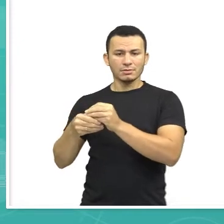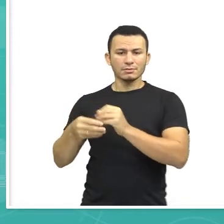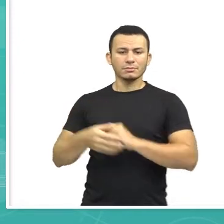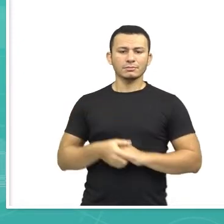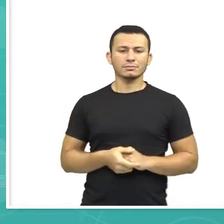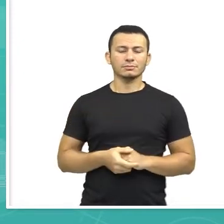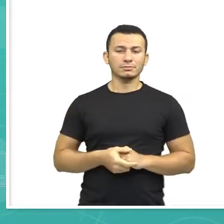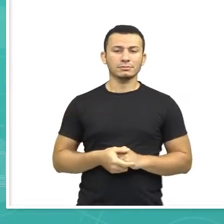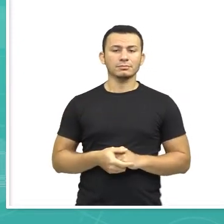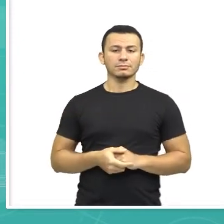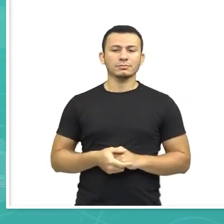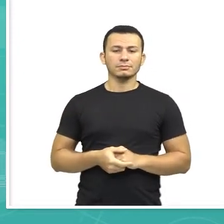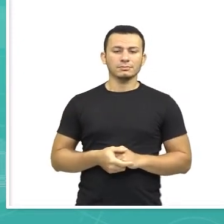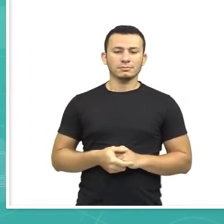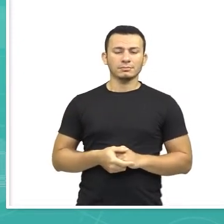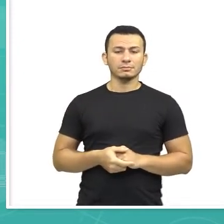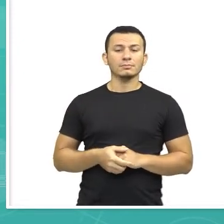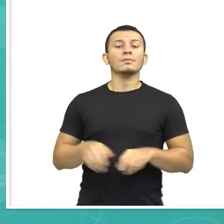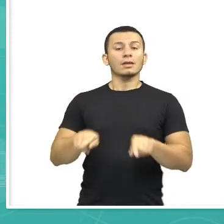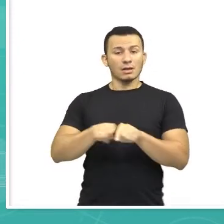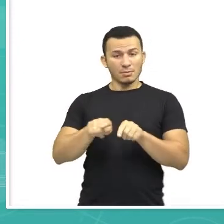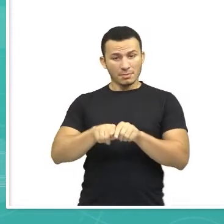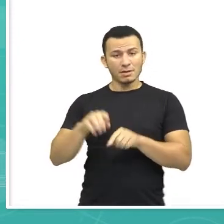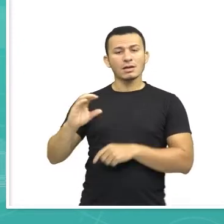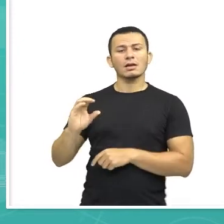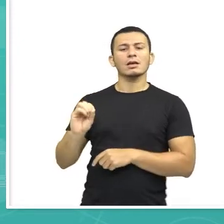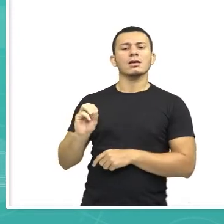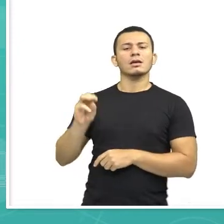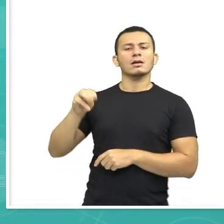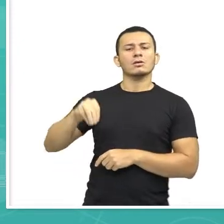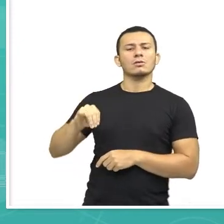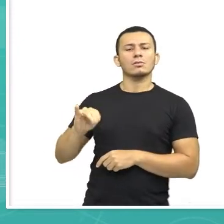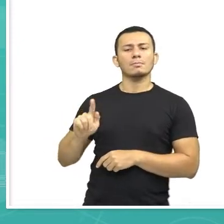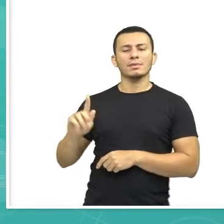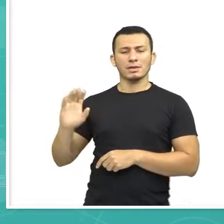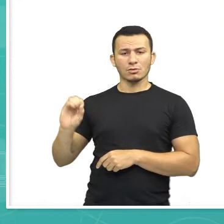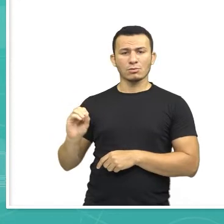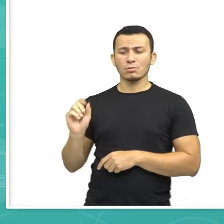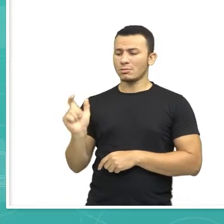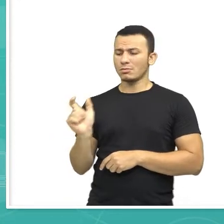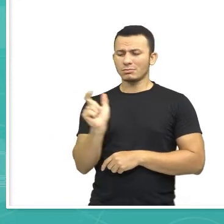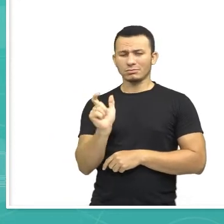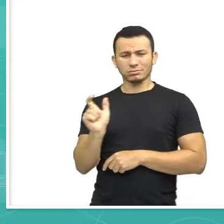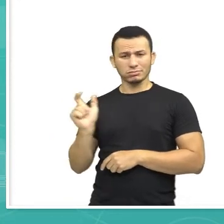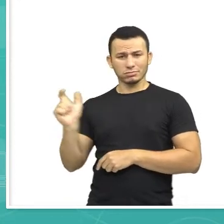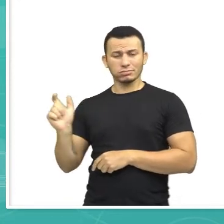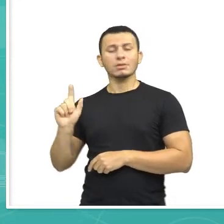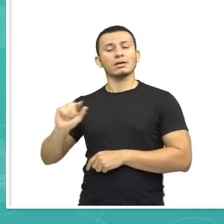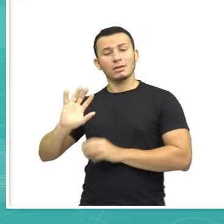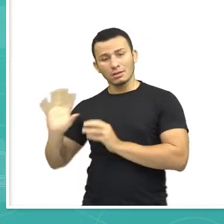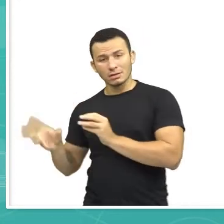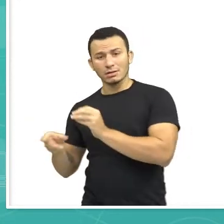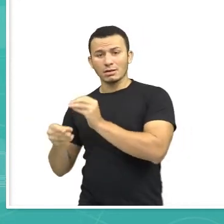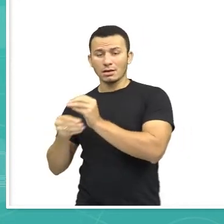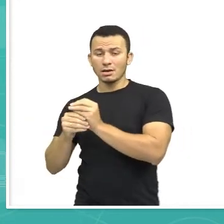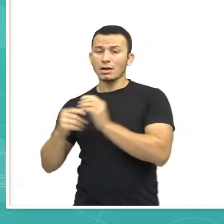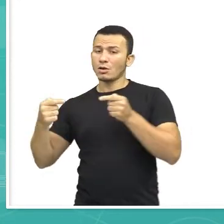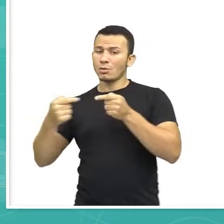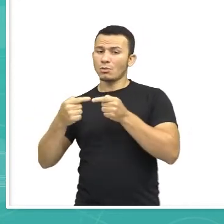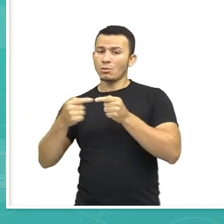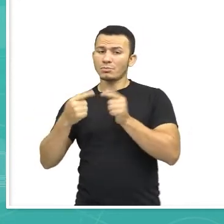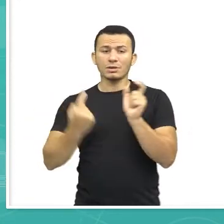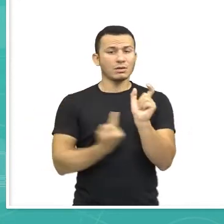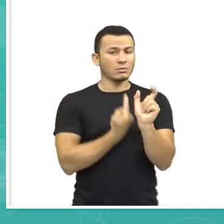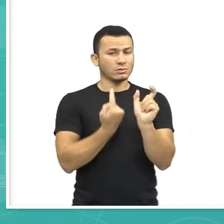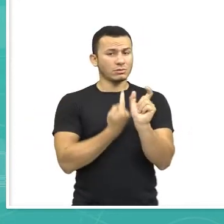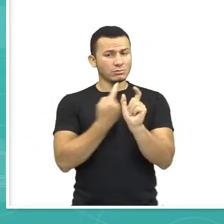no caso oblíquo e comigo também eles vão trazer essa relação aqui com a primeira pessoa do singular. Então é importante